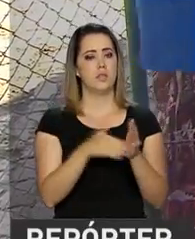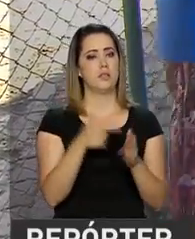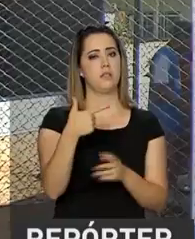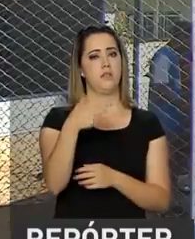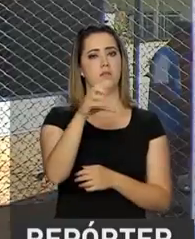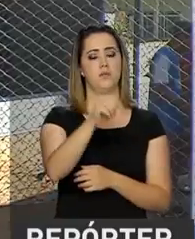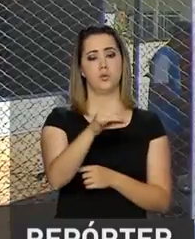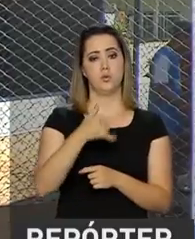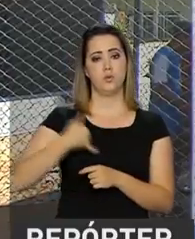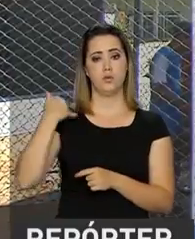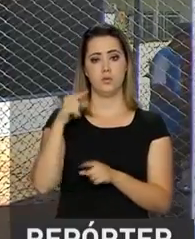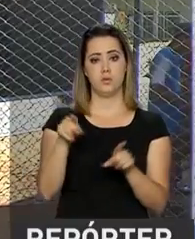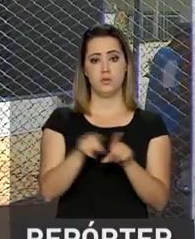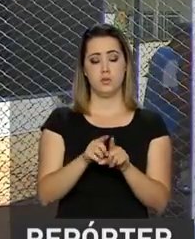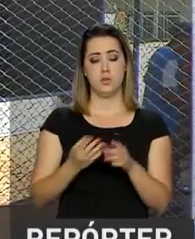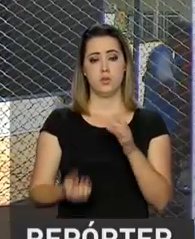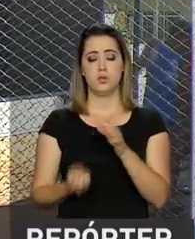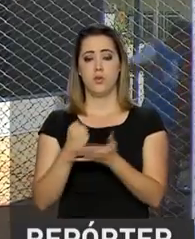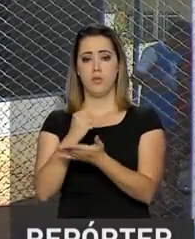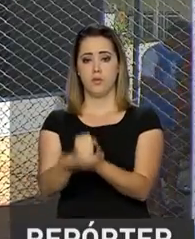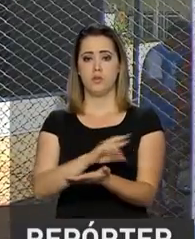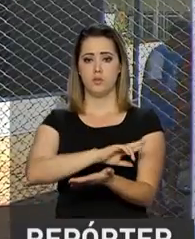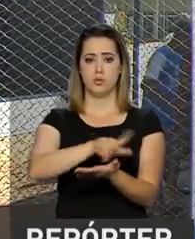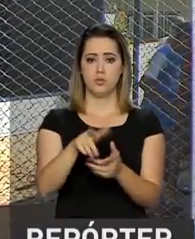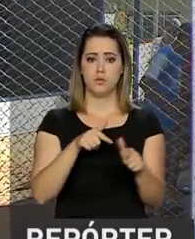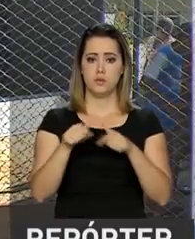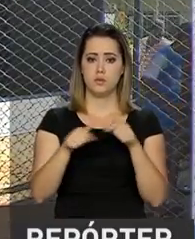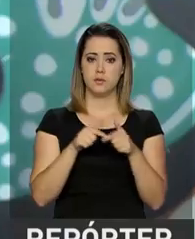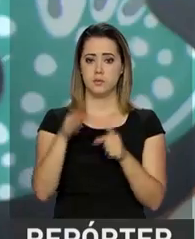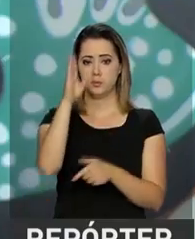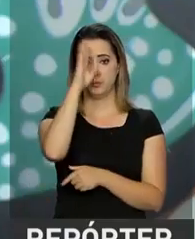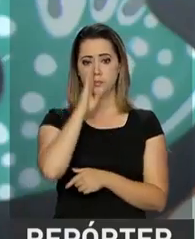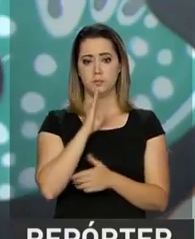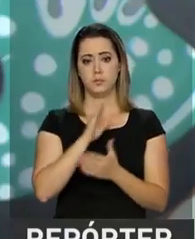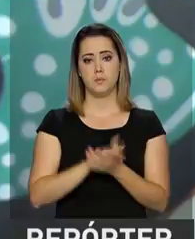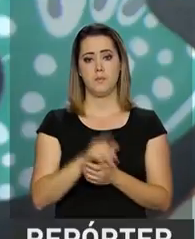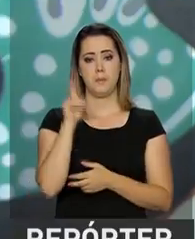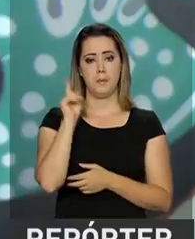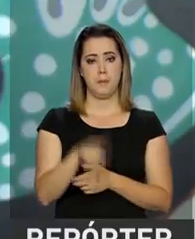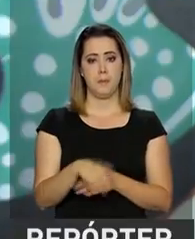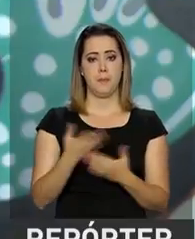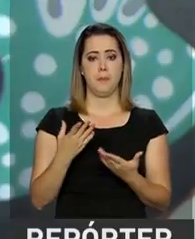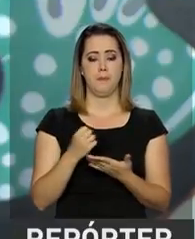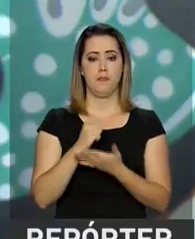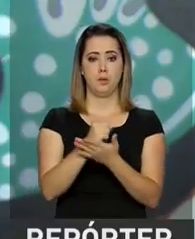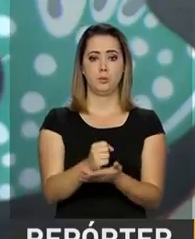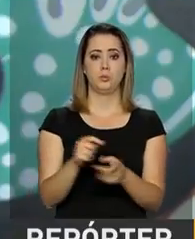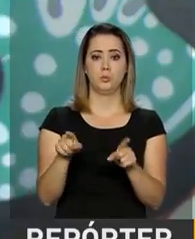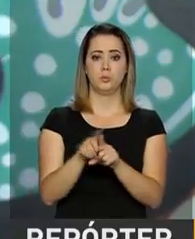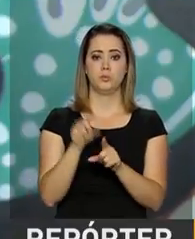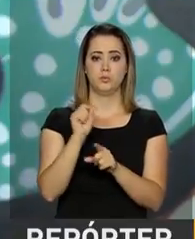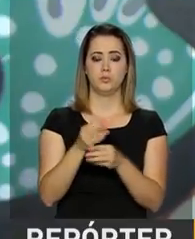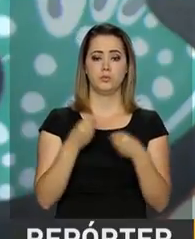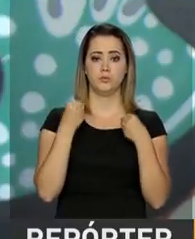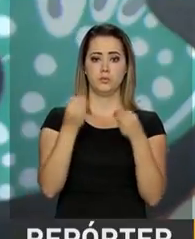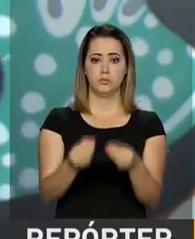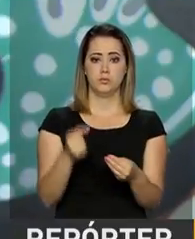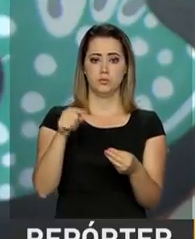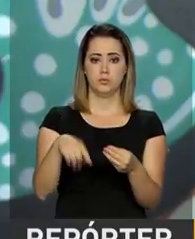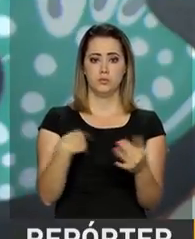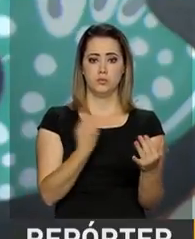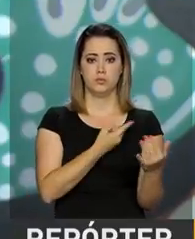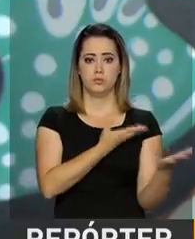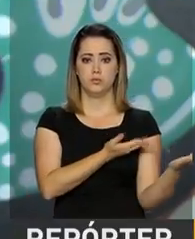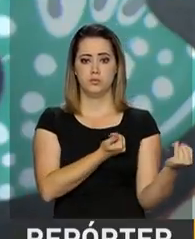29 anos e oferece diversas oficinas gratuitas. E é uma forma de trazer eles para aqui, ficar com a